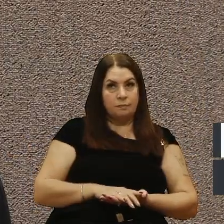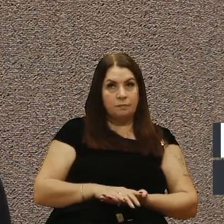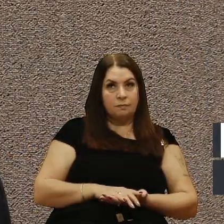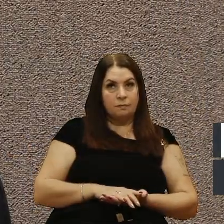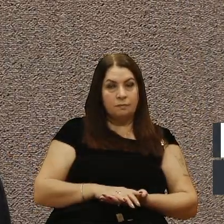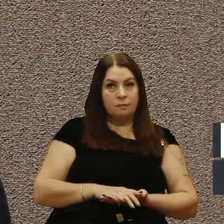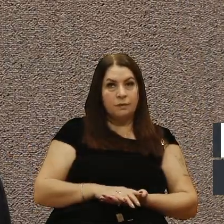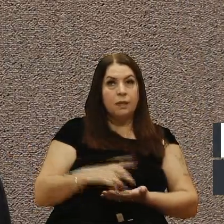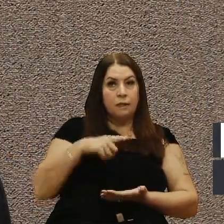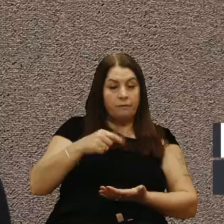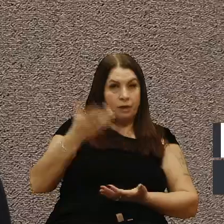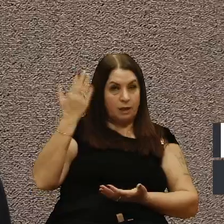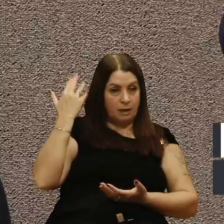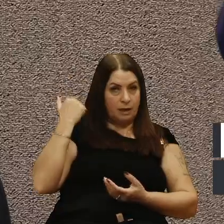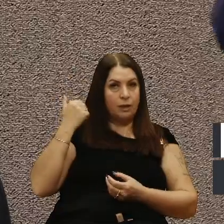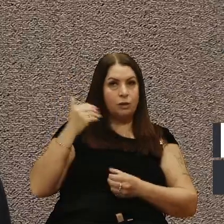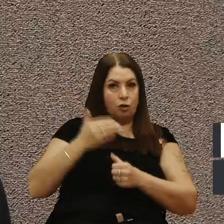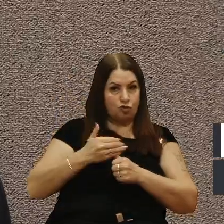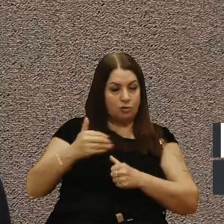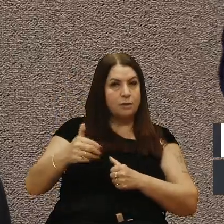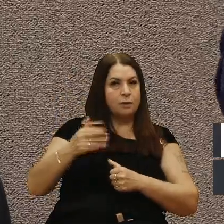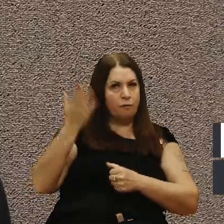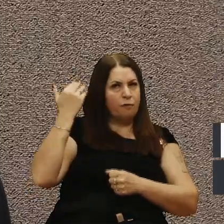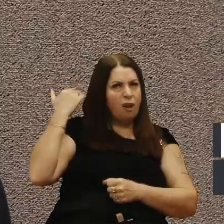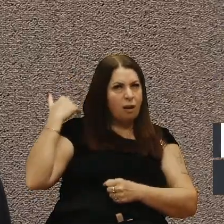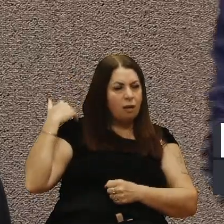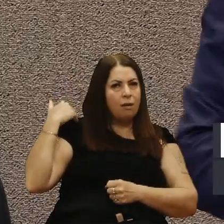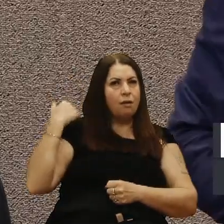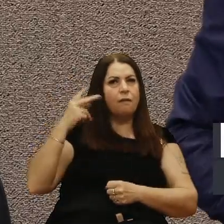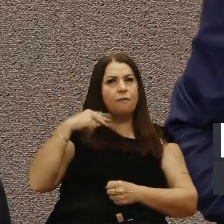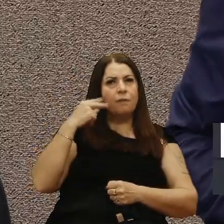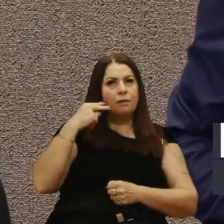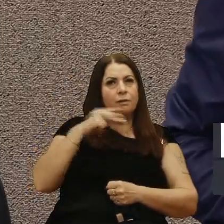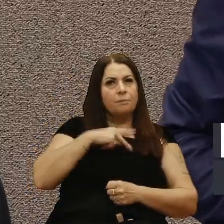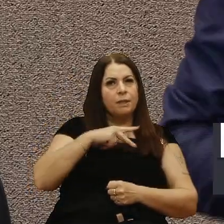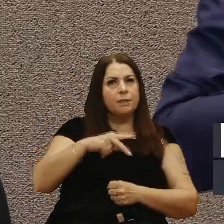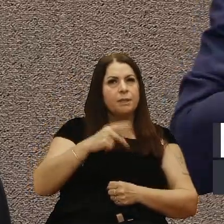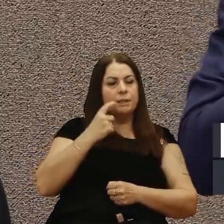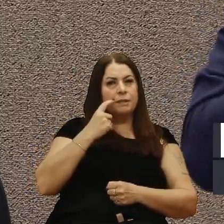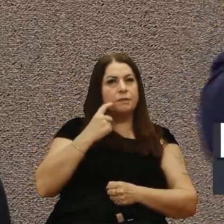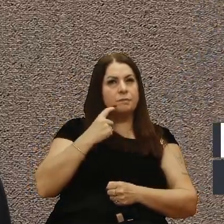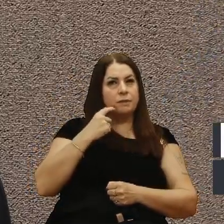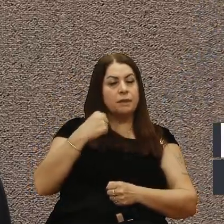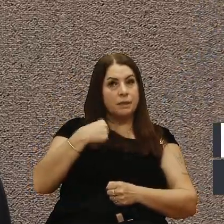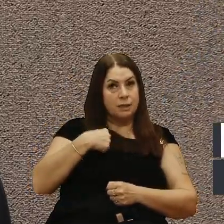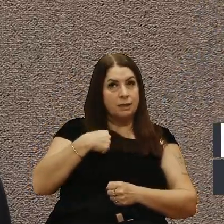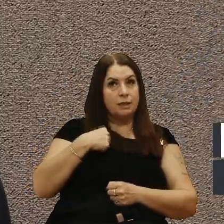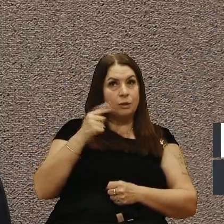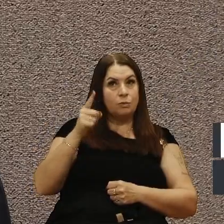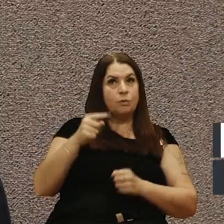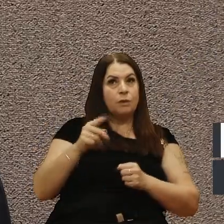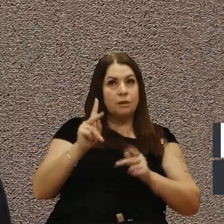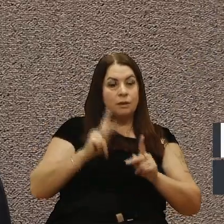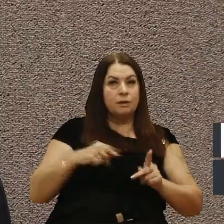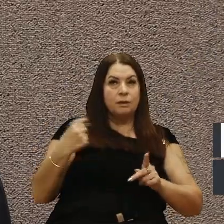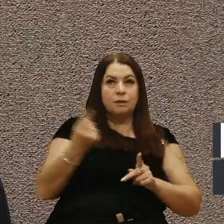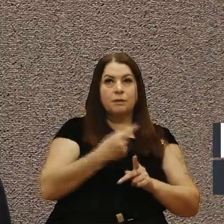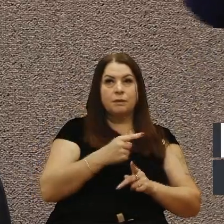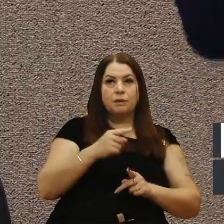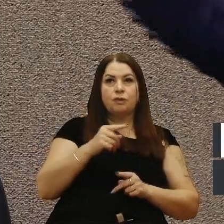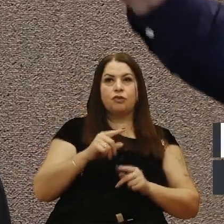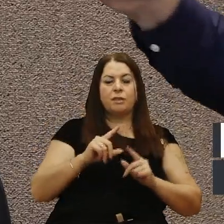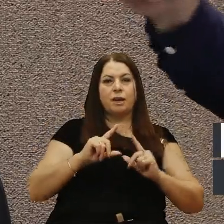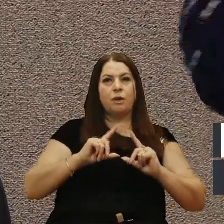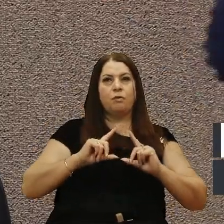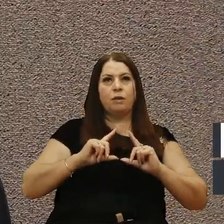E quem estava aqui na outra legislação sabe que foi lá atrás, vereador presidente Petrini, que esse cara aqui trouxe o pessoal de Israel e